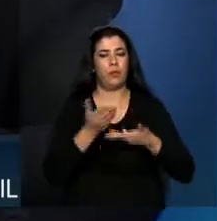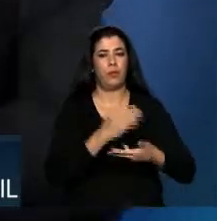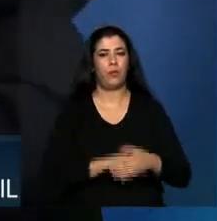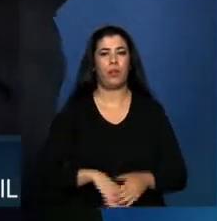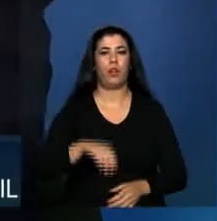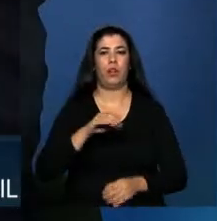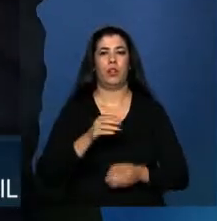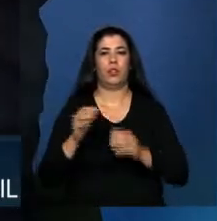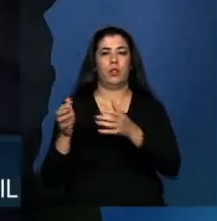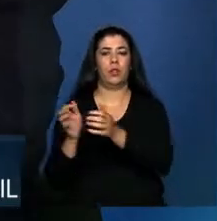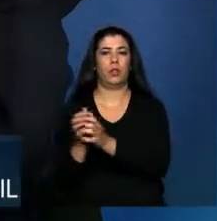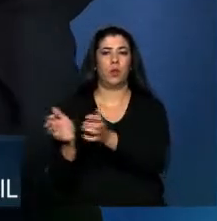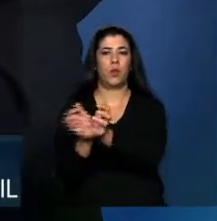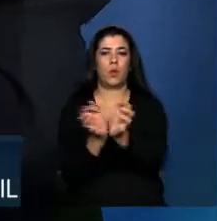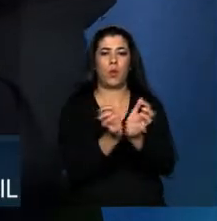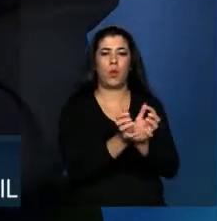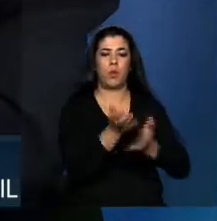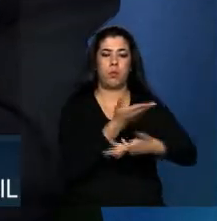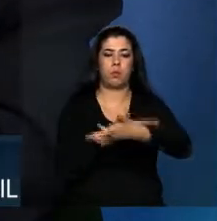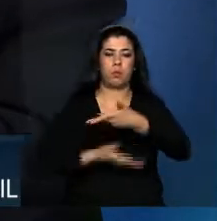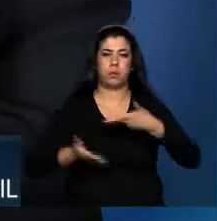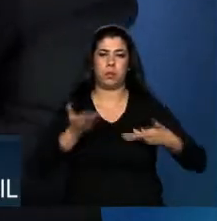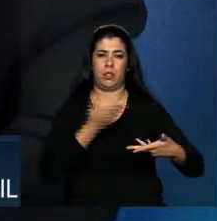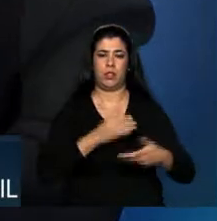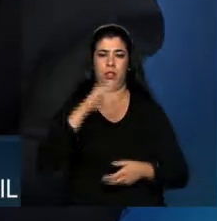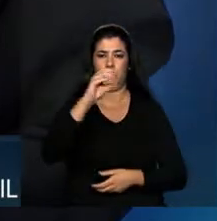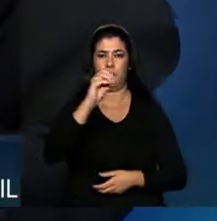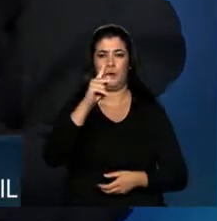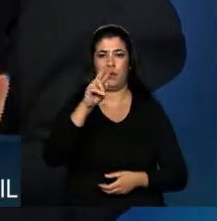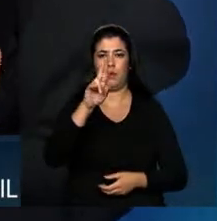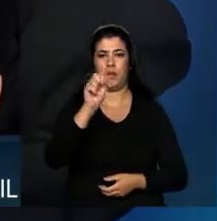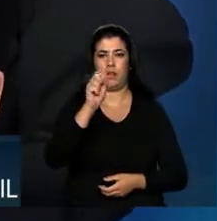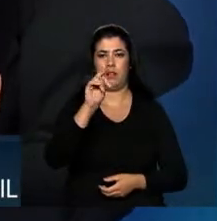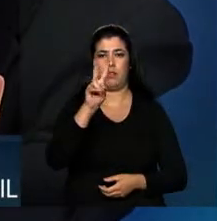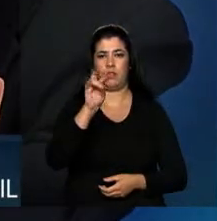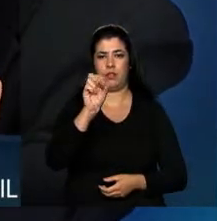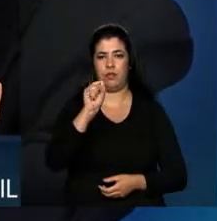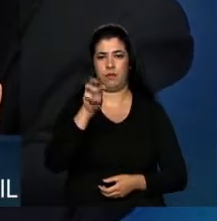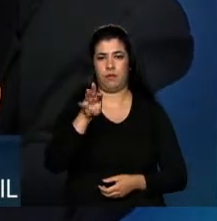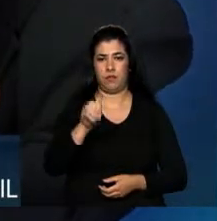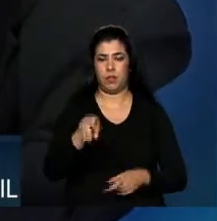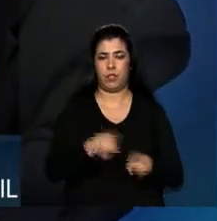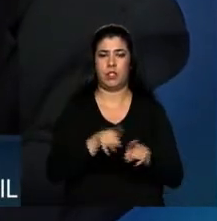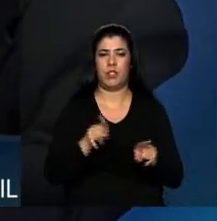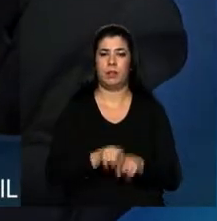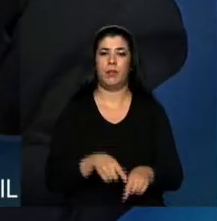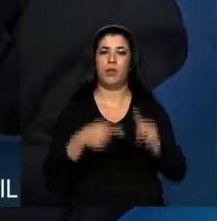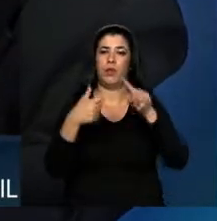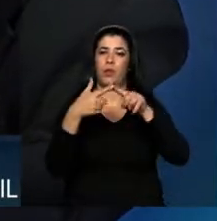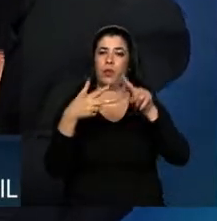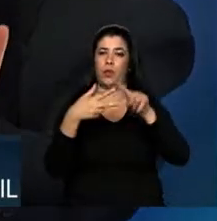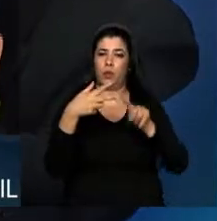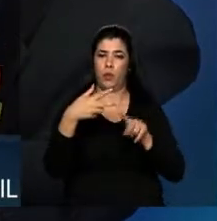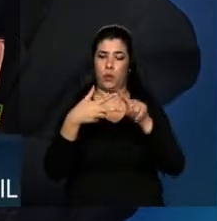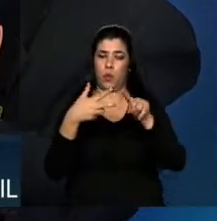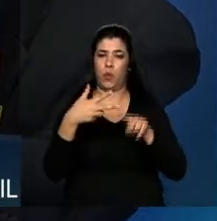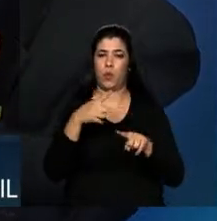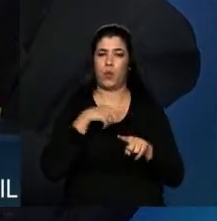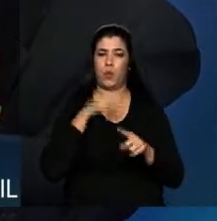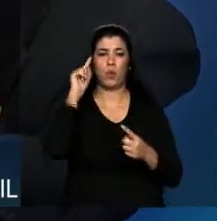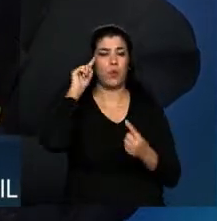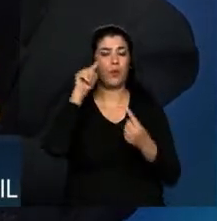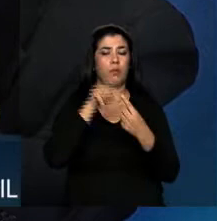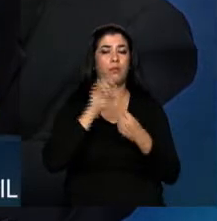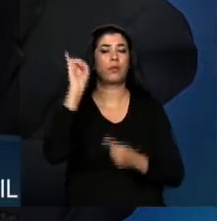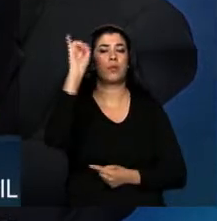também colocamos dois itens muito importantes para a presidente em relação aos 5